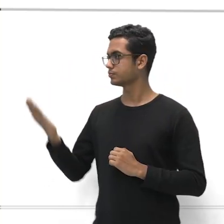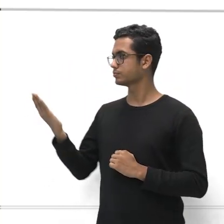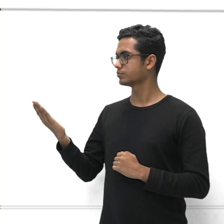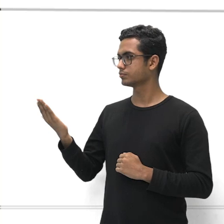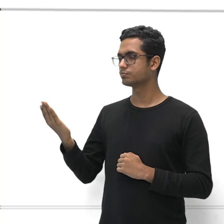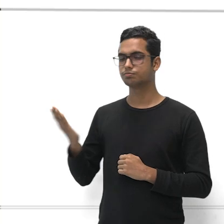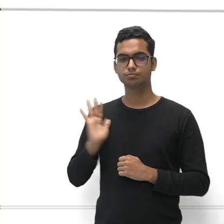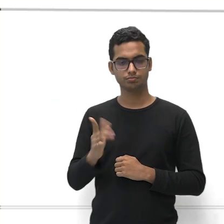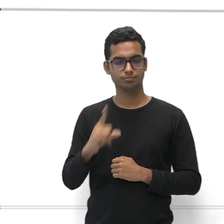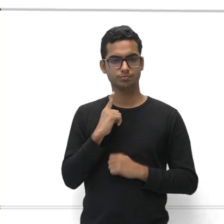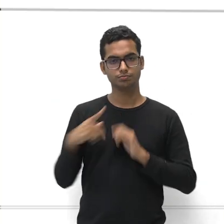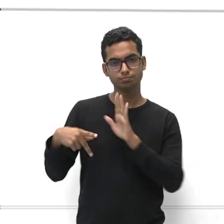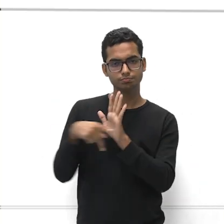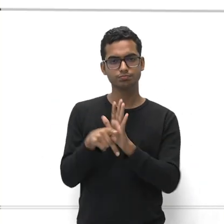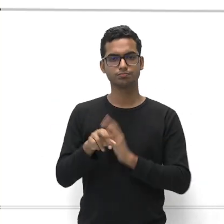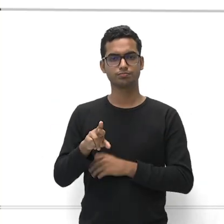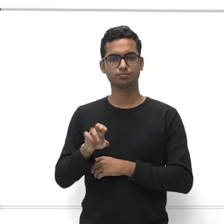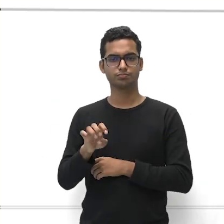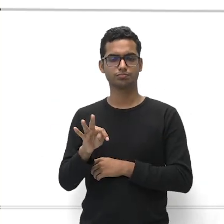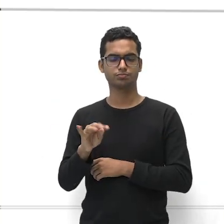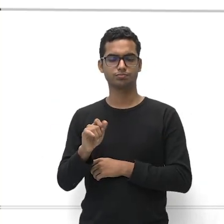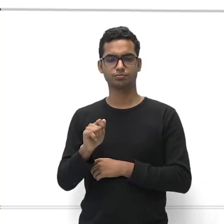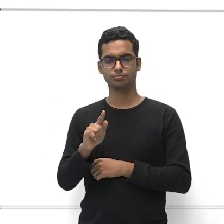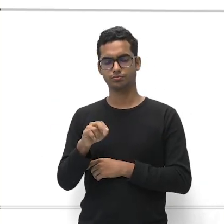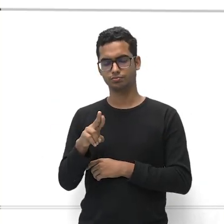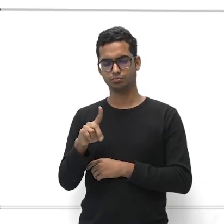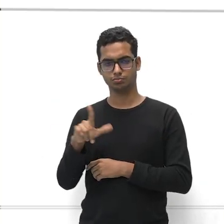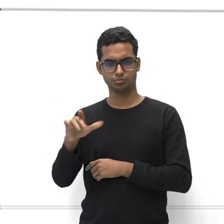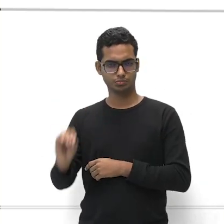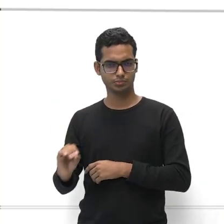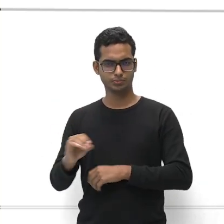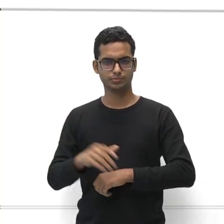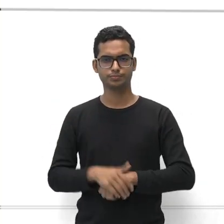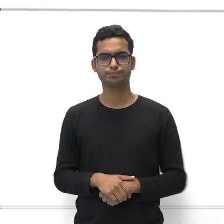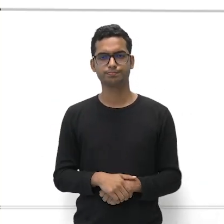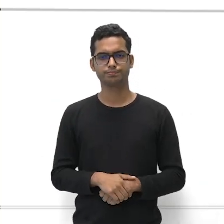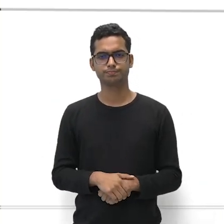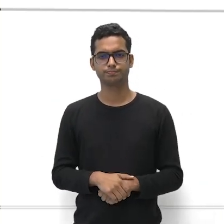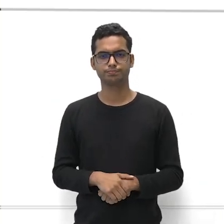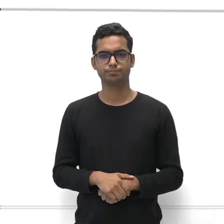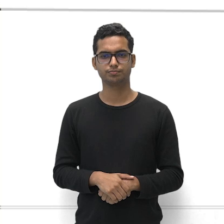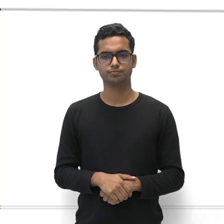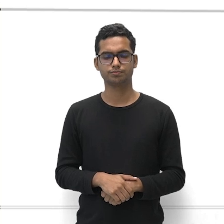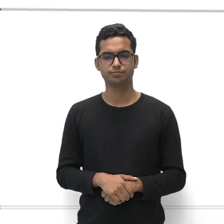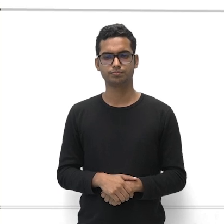nosso retângulo. Então, vamos unir esses pontos aqui, ó.